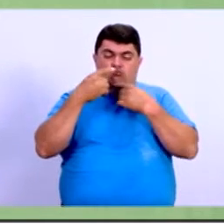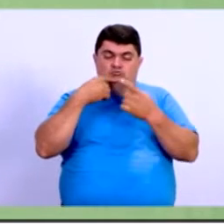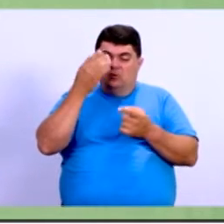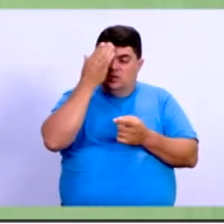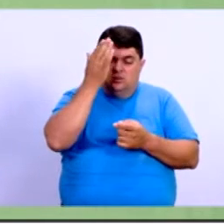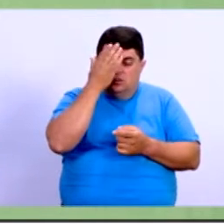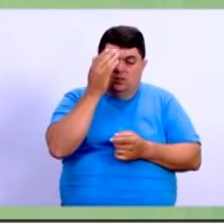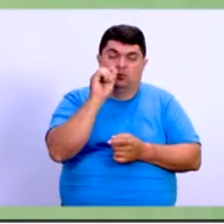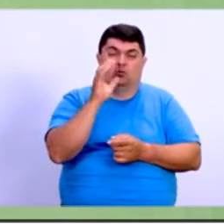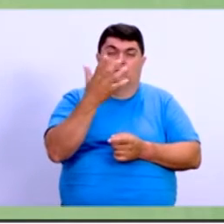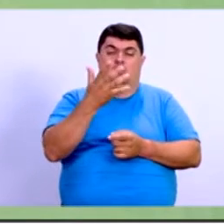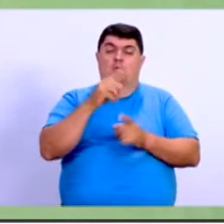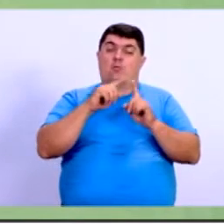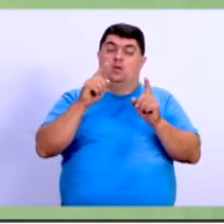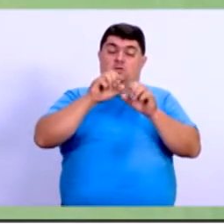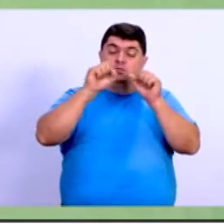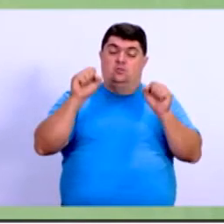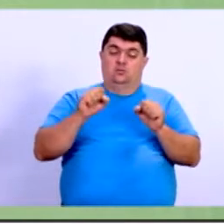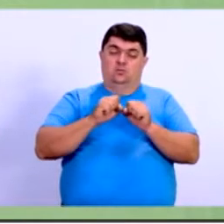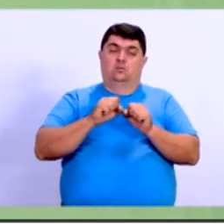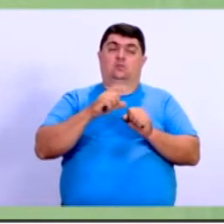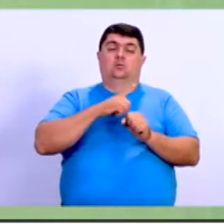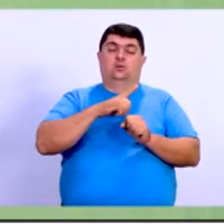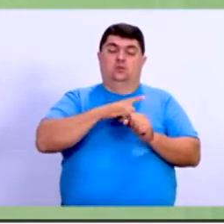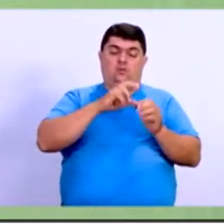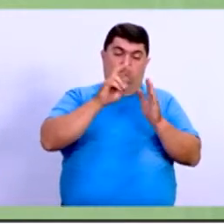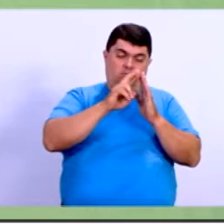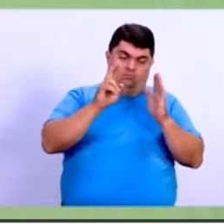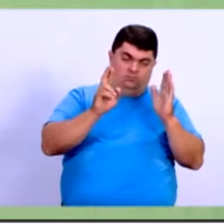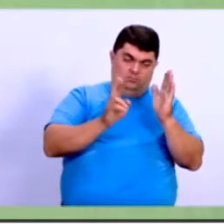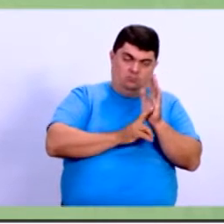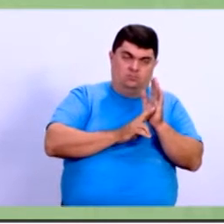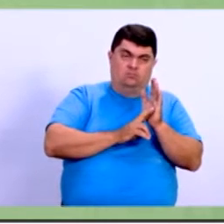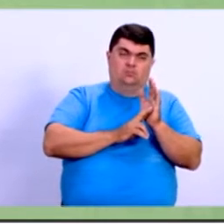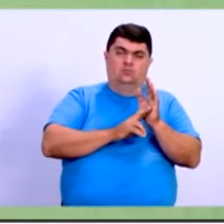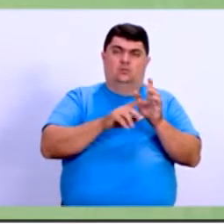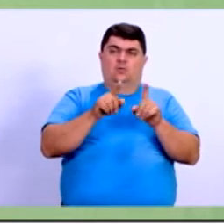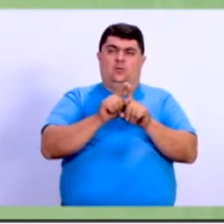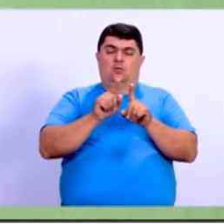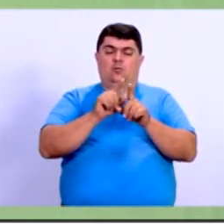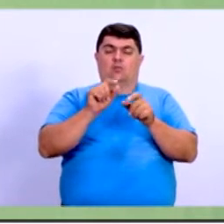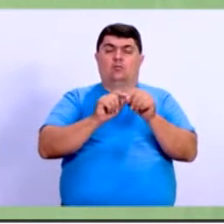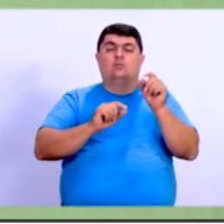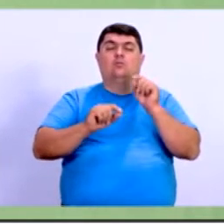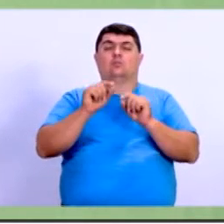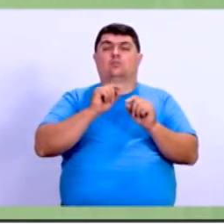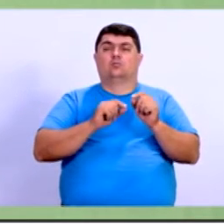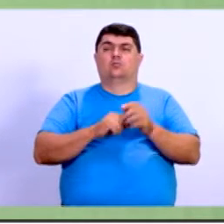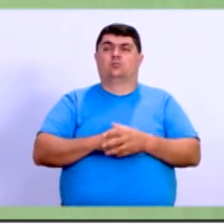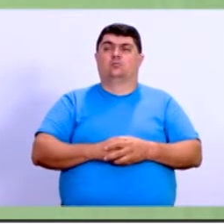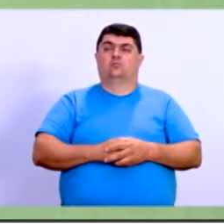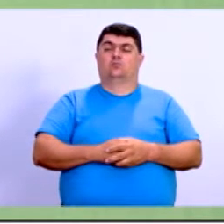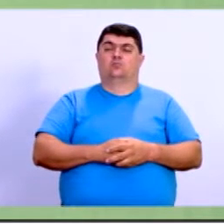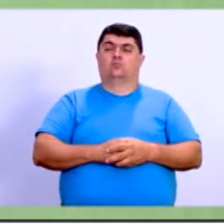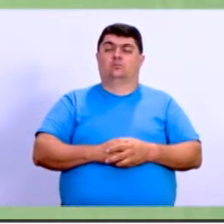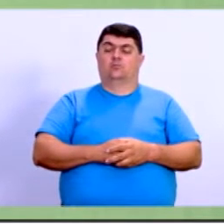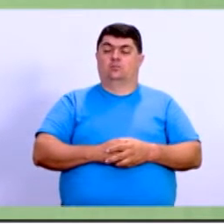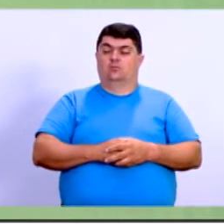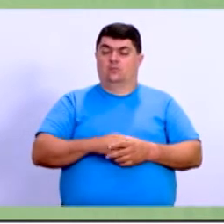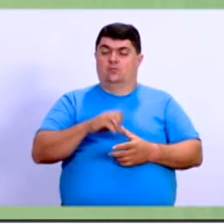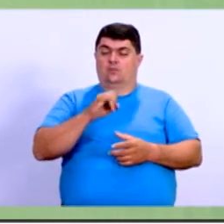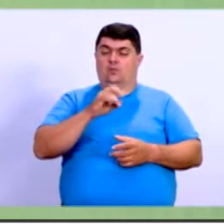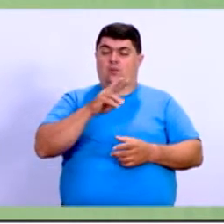situações. Já os sistemas, eles possuem regras e procedimentos, que quando organizados eles